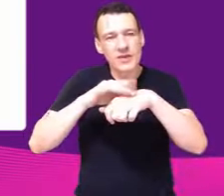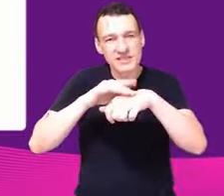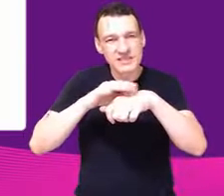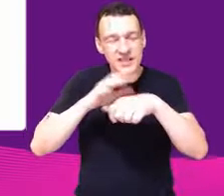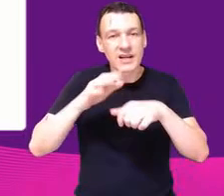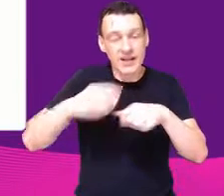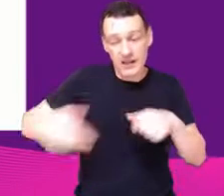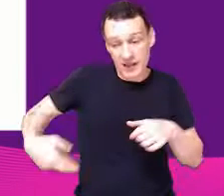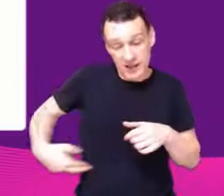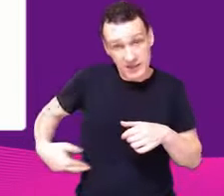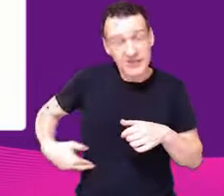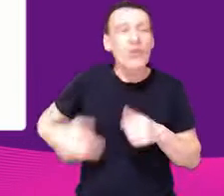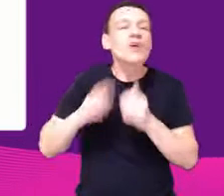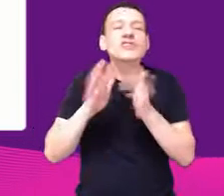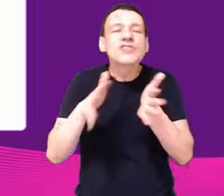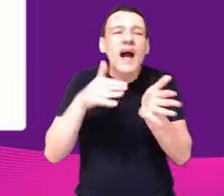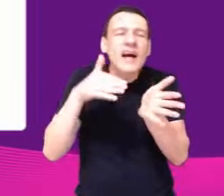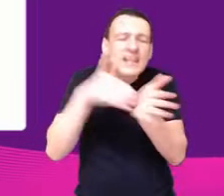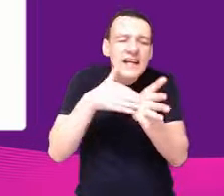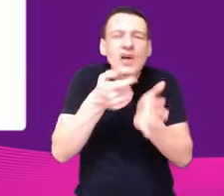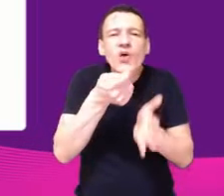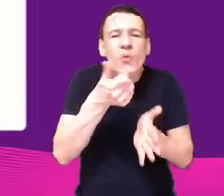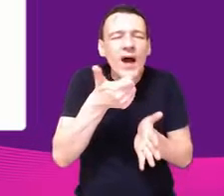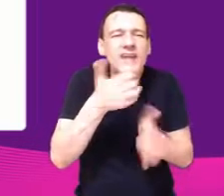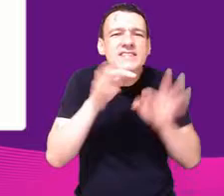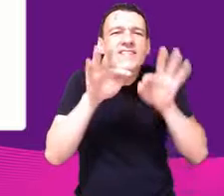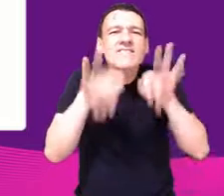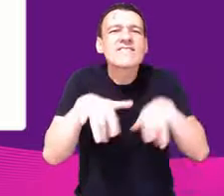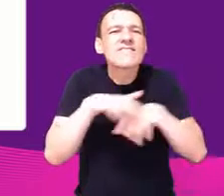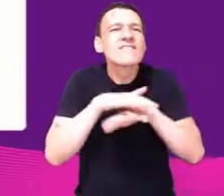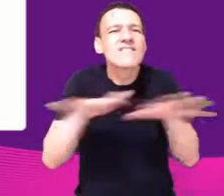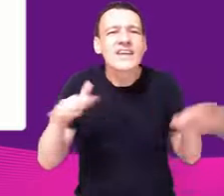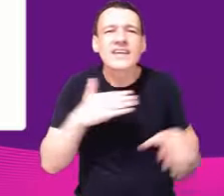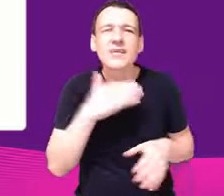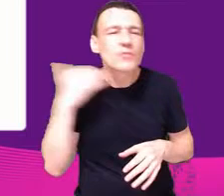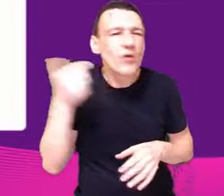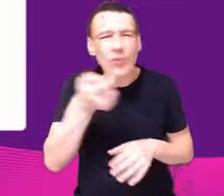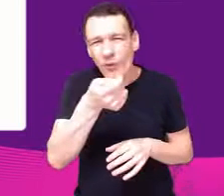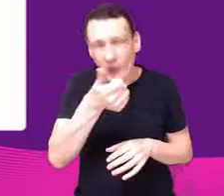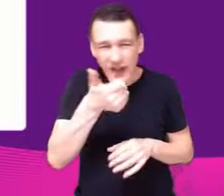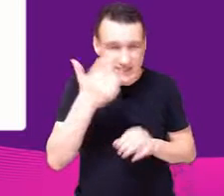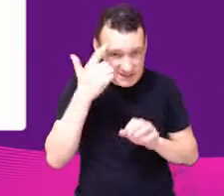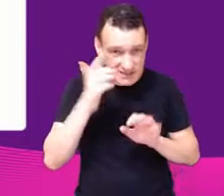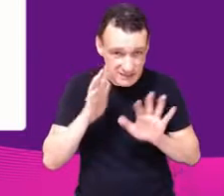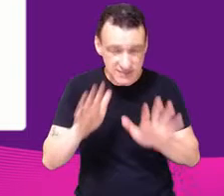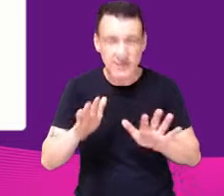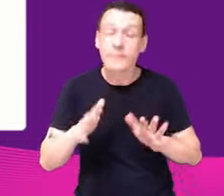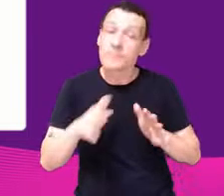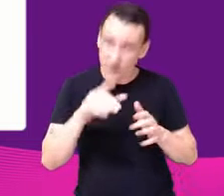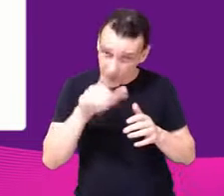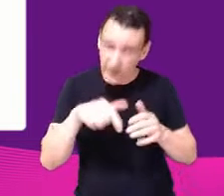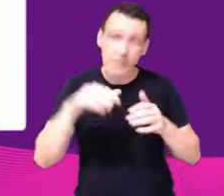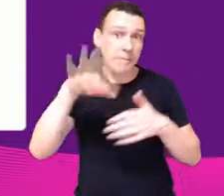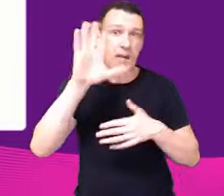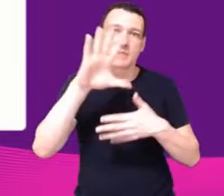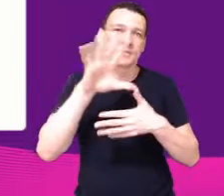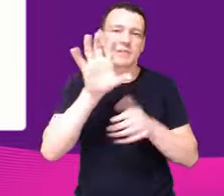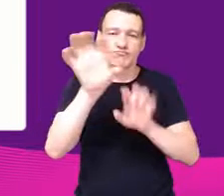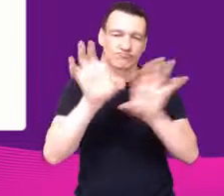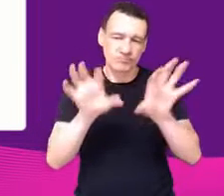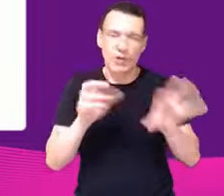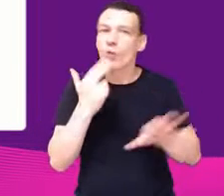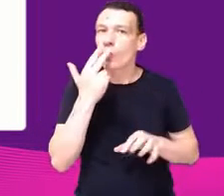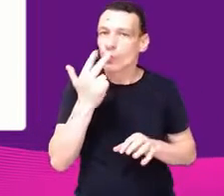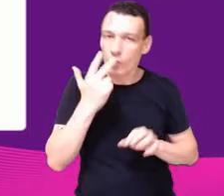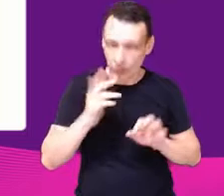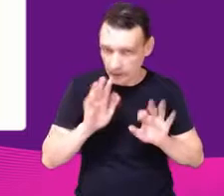falar um pouco sobre a progressão da doença, mas realmente quando você olha esse tipo de estatística que está representada nesse mapa, nós estamos falando, na verdade,